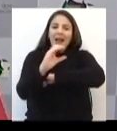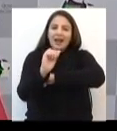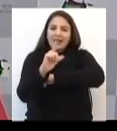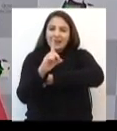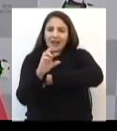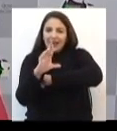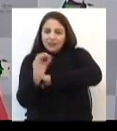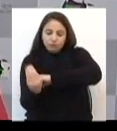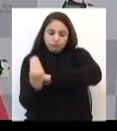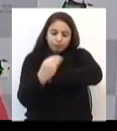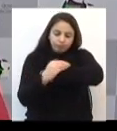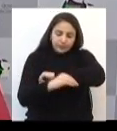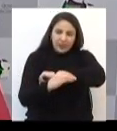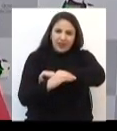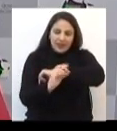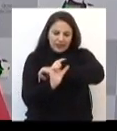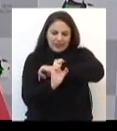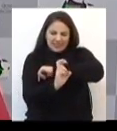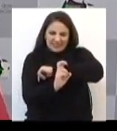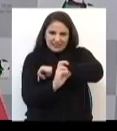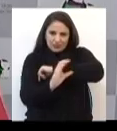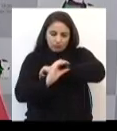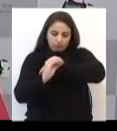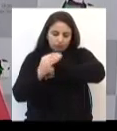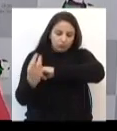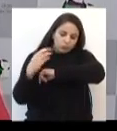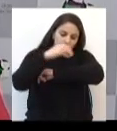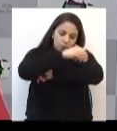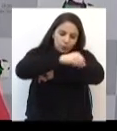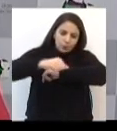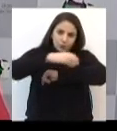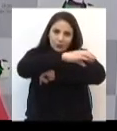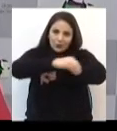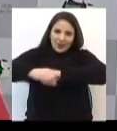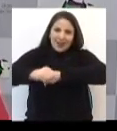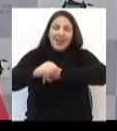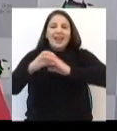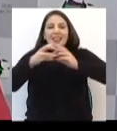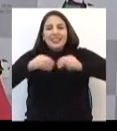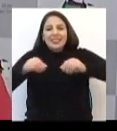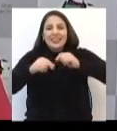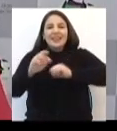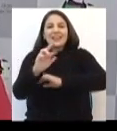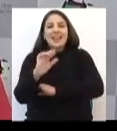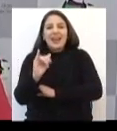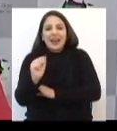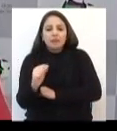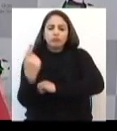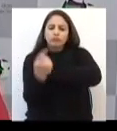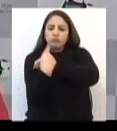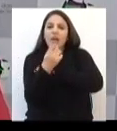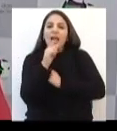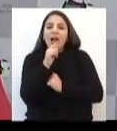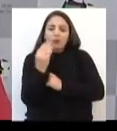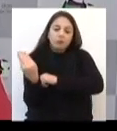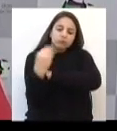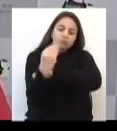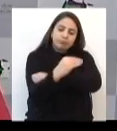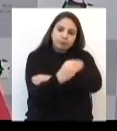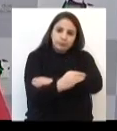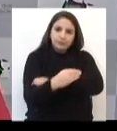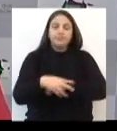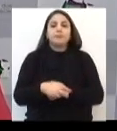uma camada de 5 centímetros de terra tinha que ser espalhada e irrigação abundante. O que nós percebemos? Não foi